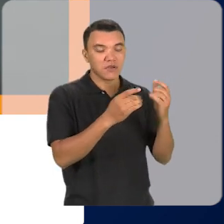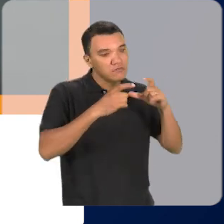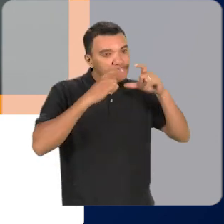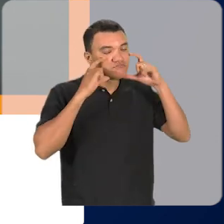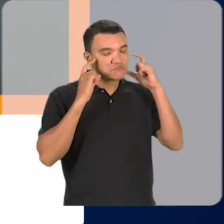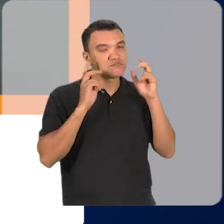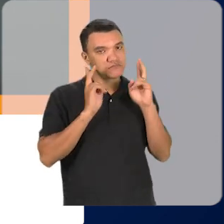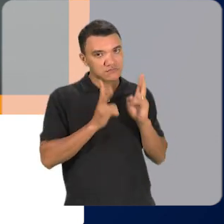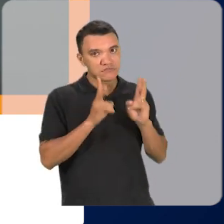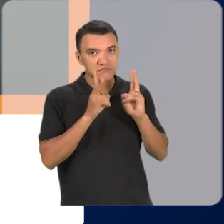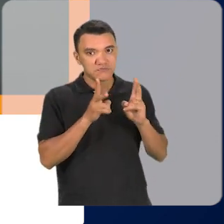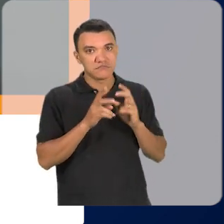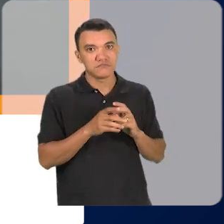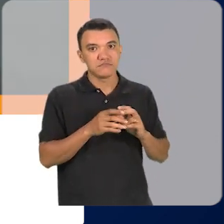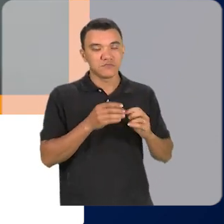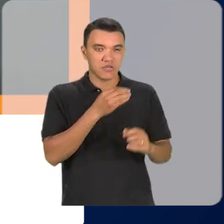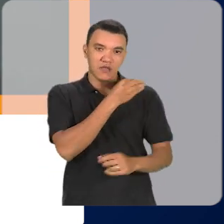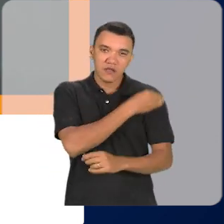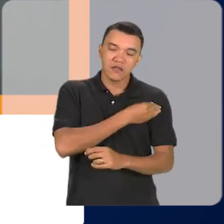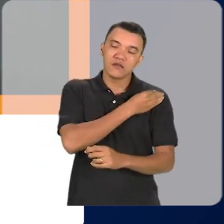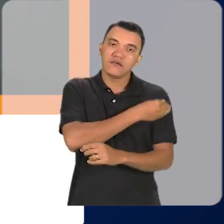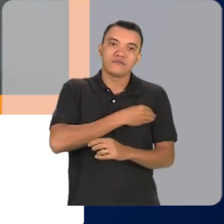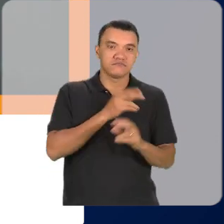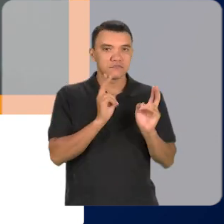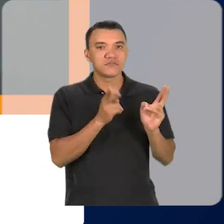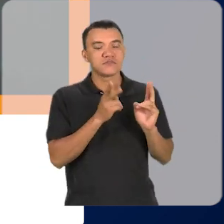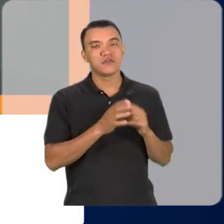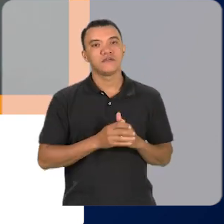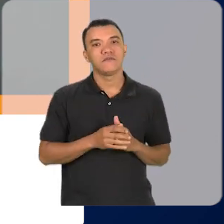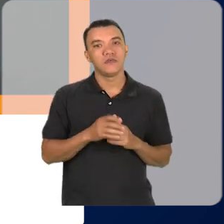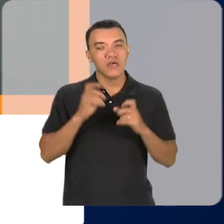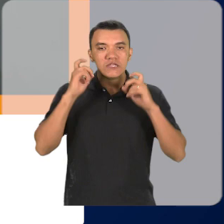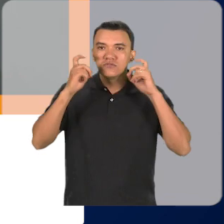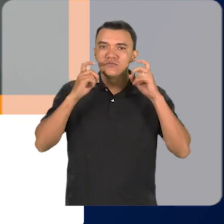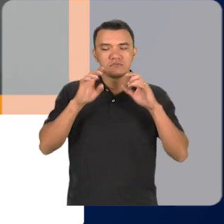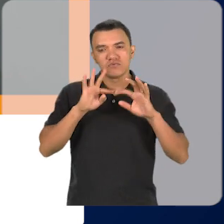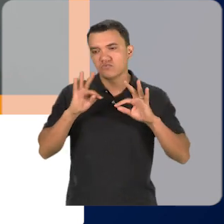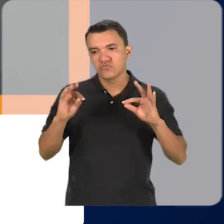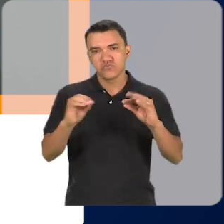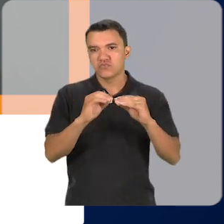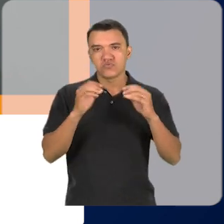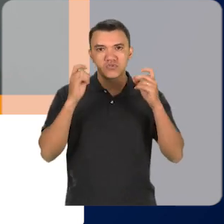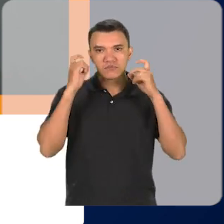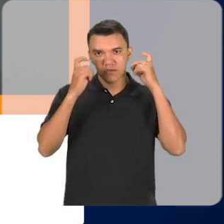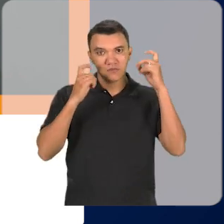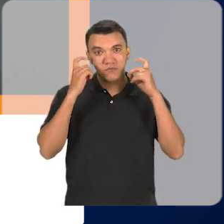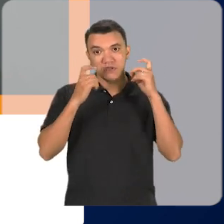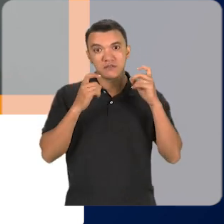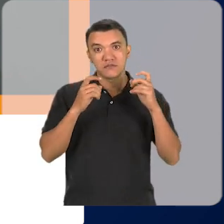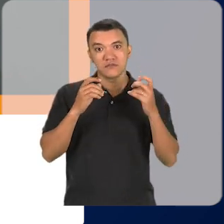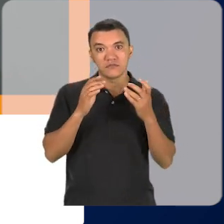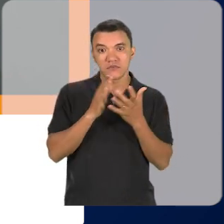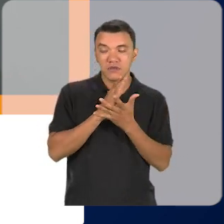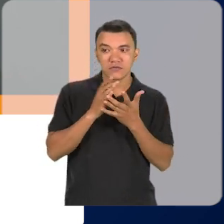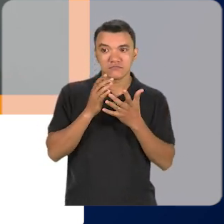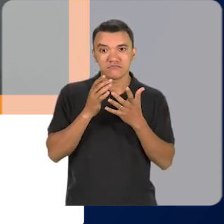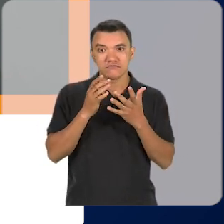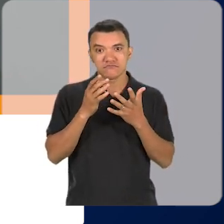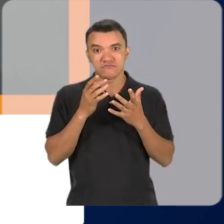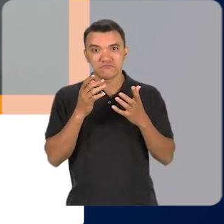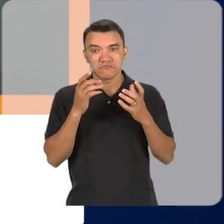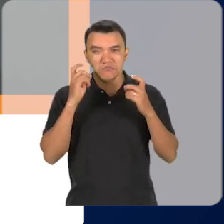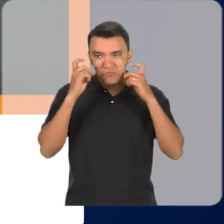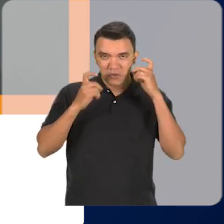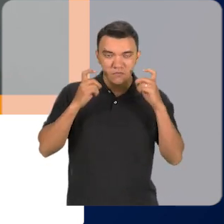com álcool. Vem sendo uma preocupação de todos, né? E aqueles que não tiveram ou não têm essa preocupação,